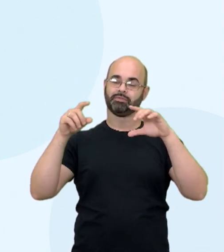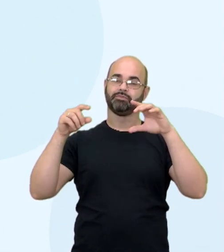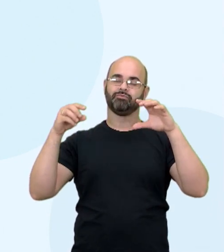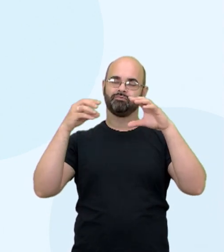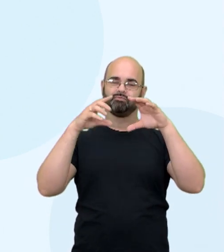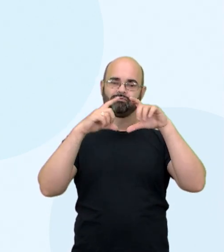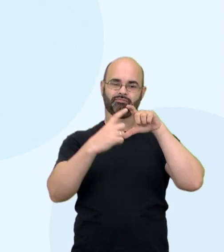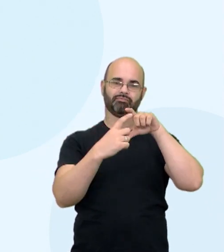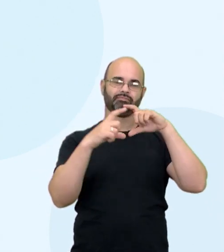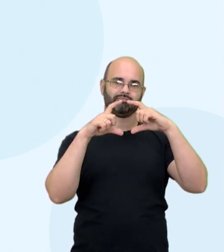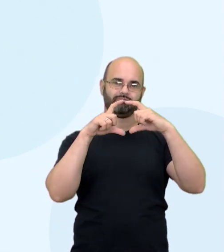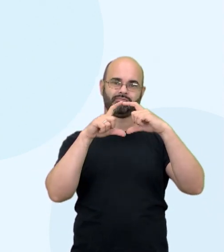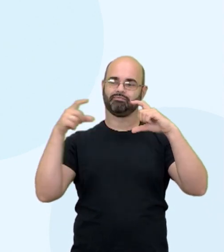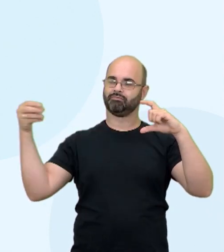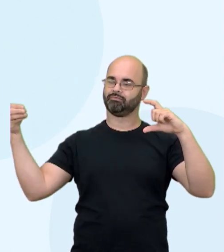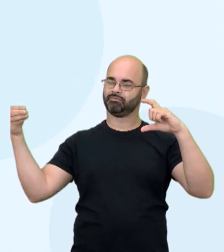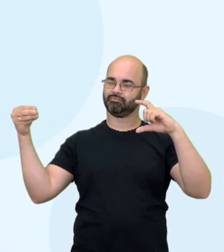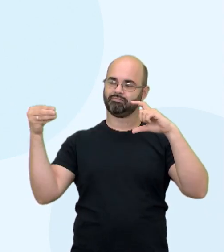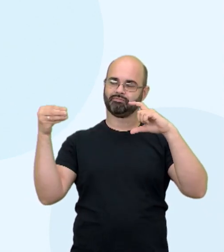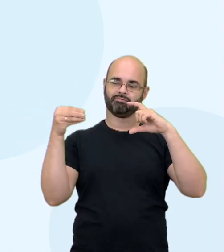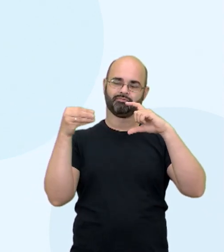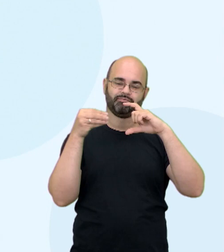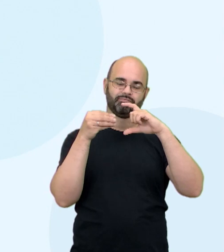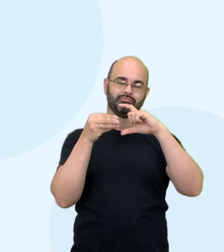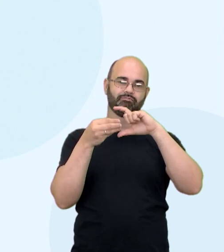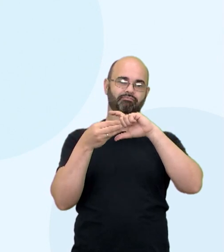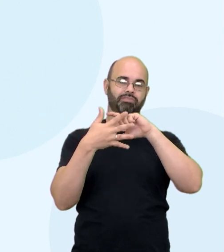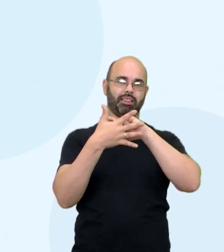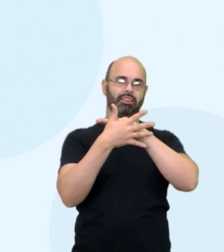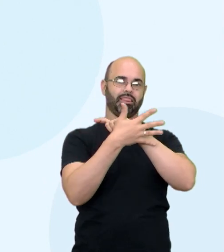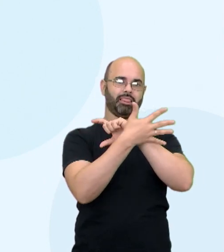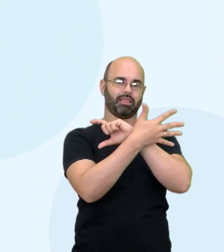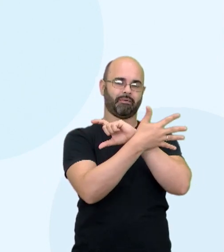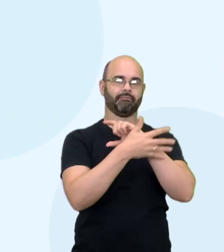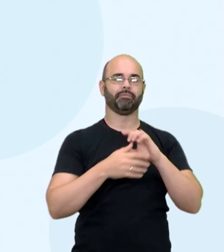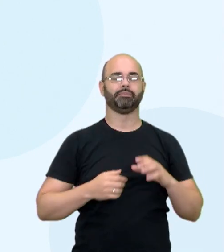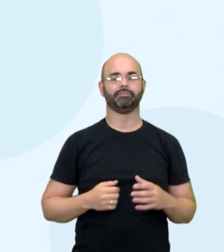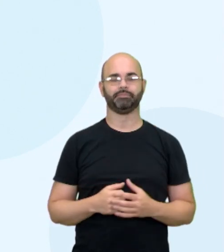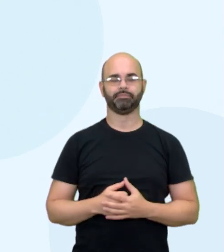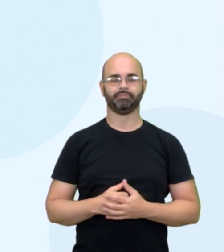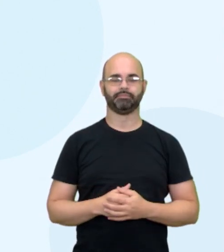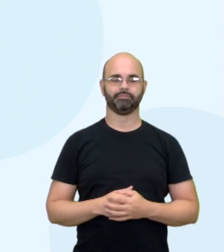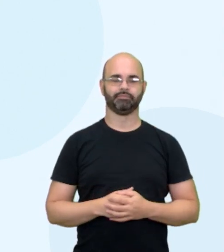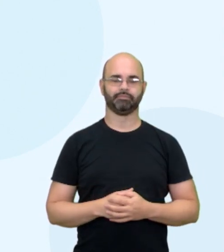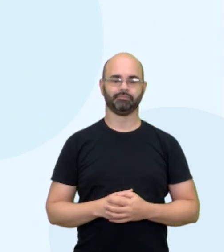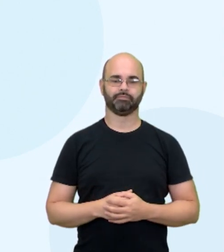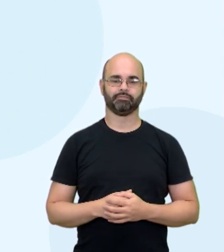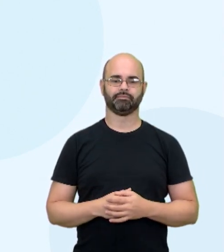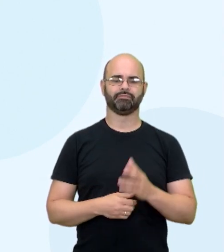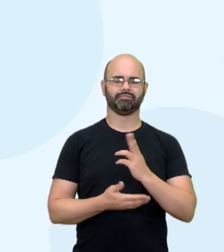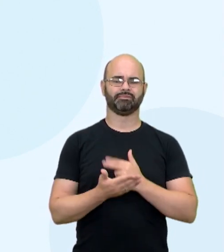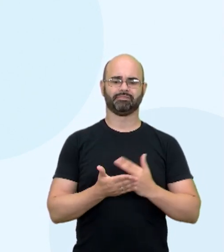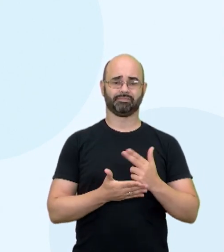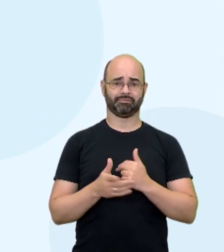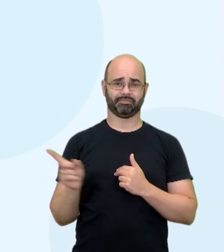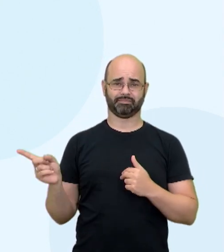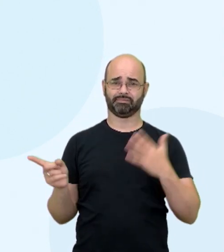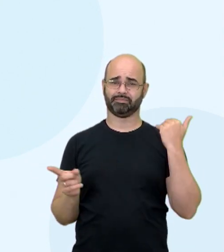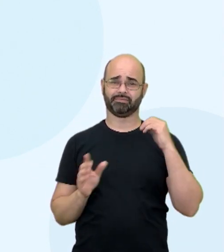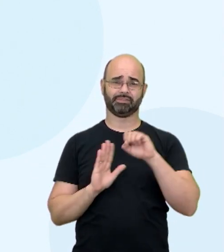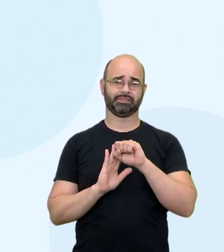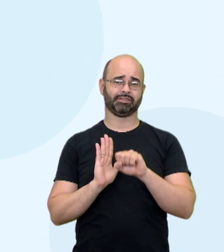difração quando atravessa, né, essa lente esférica. Esse desenho, pessoal, é lá da metade do século